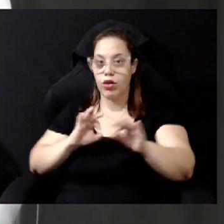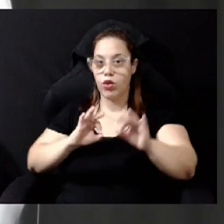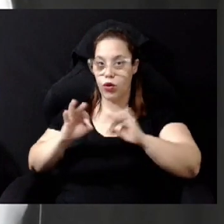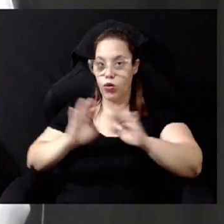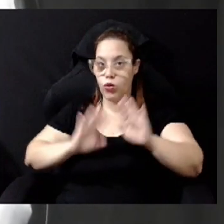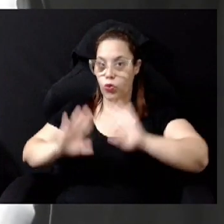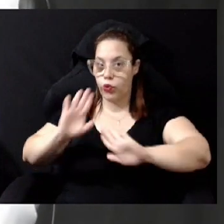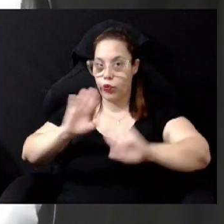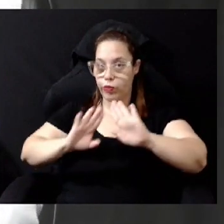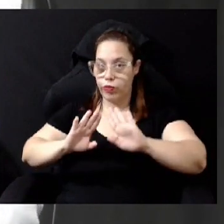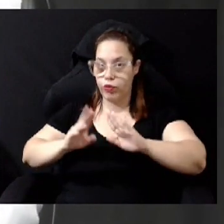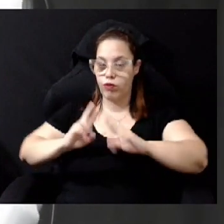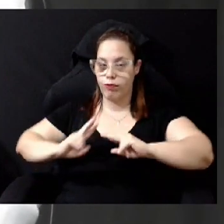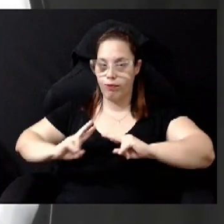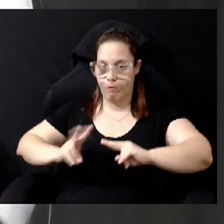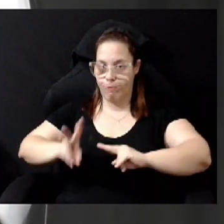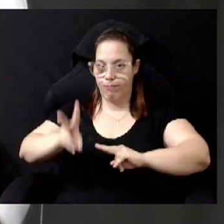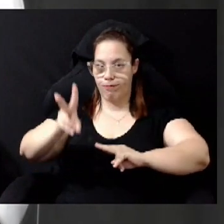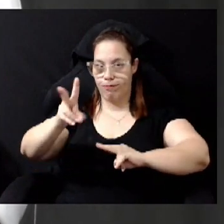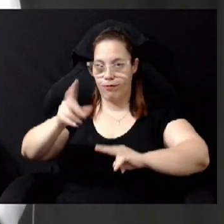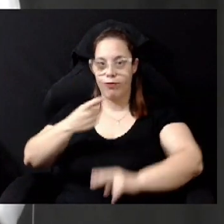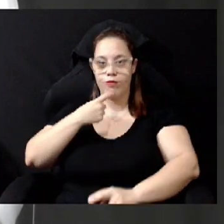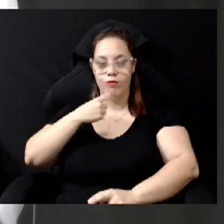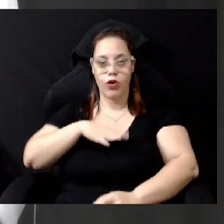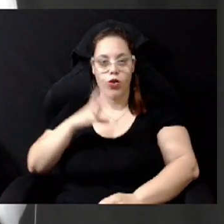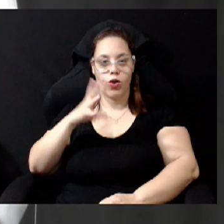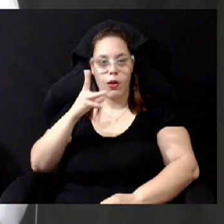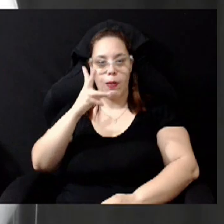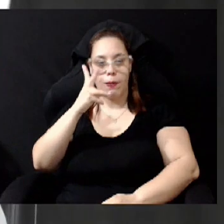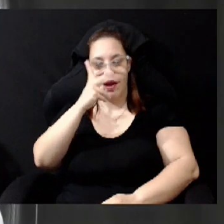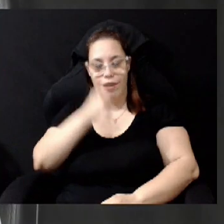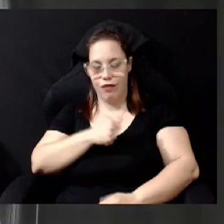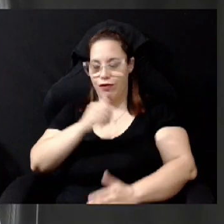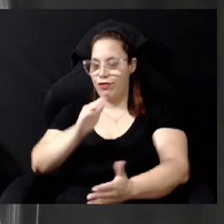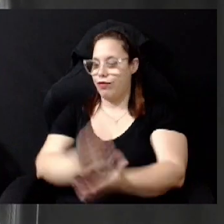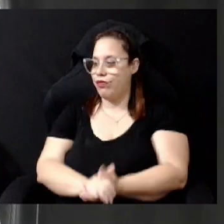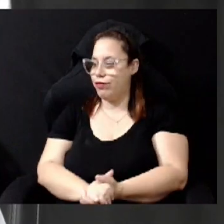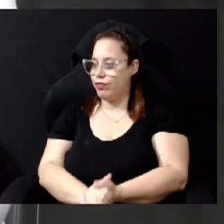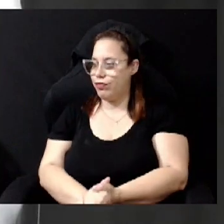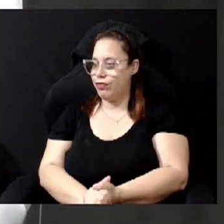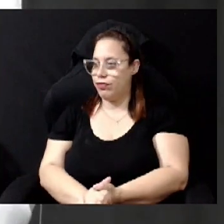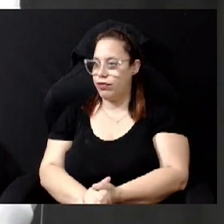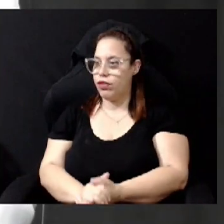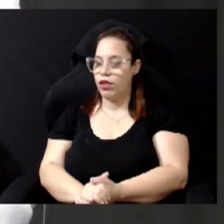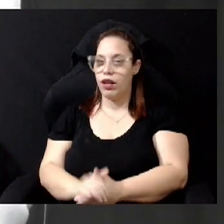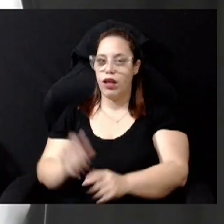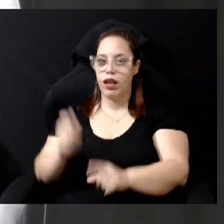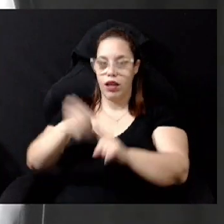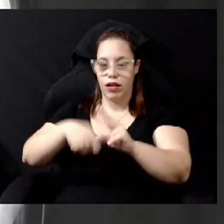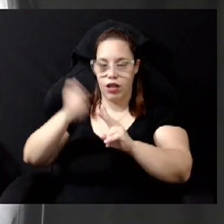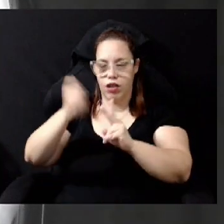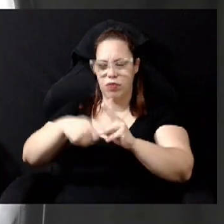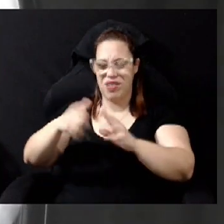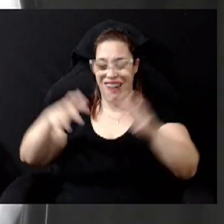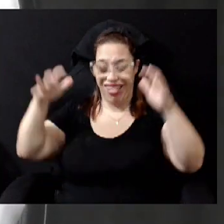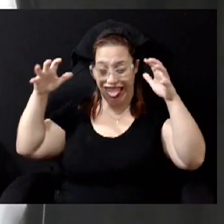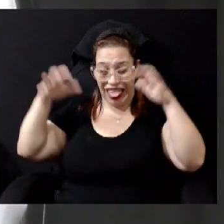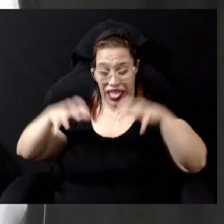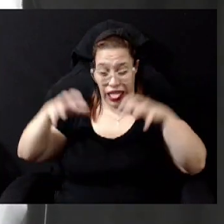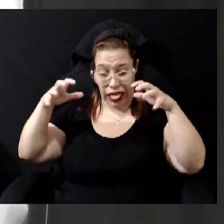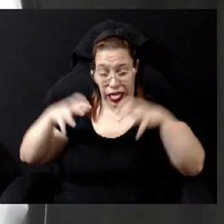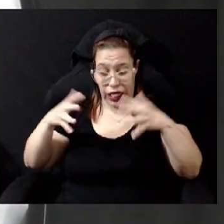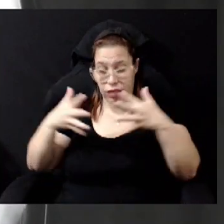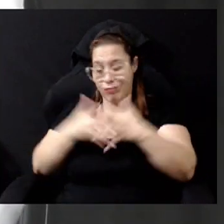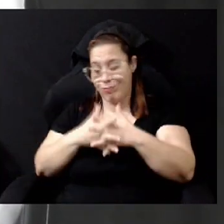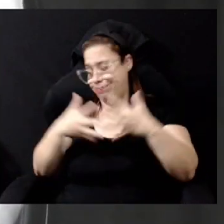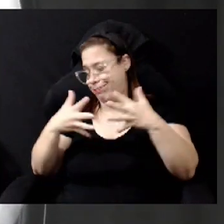estamos avançando, nossa cidade é maravilhosa. Esses meses de chuva agora atrapalham bastante, porque são muitas árvores,